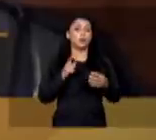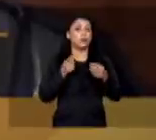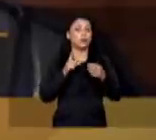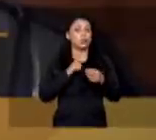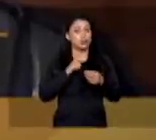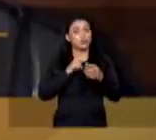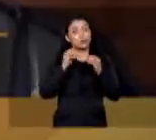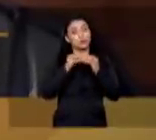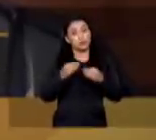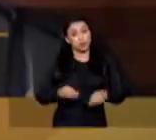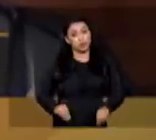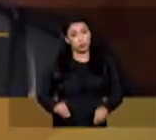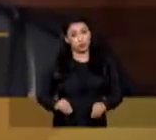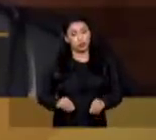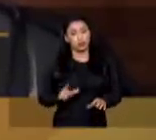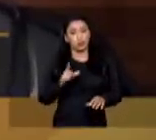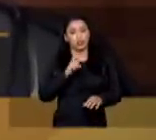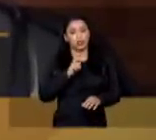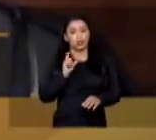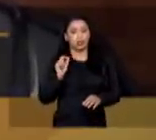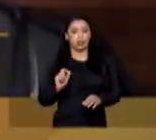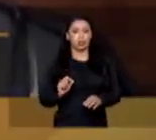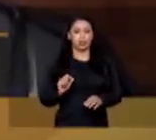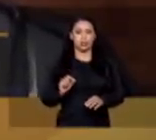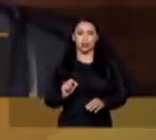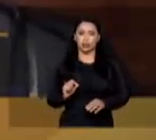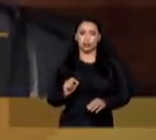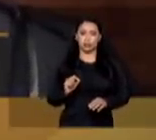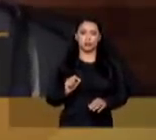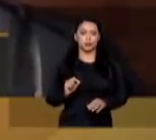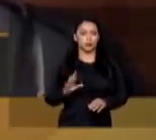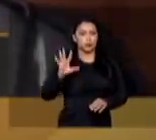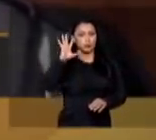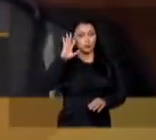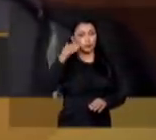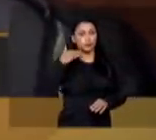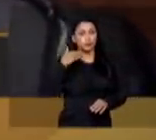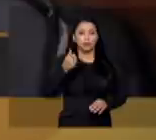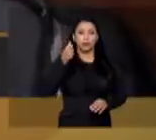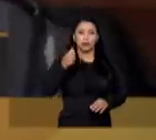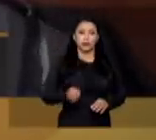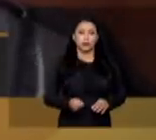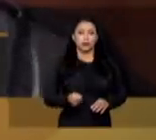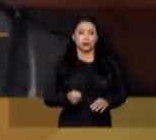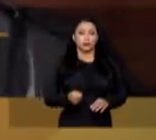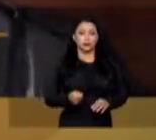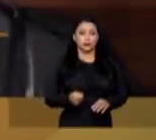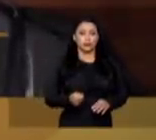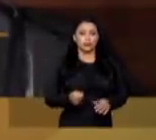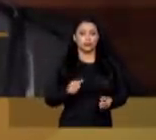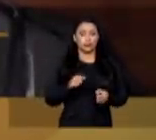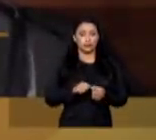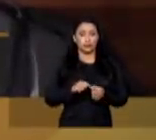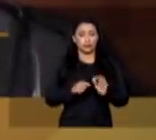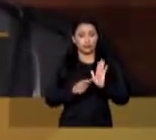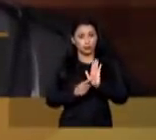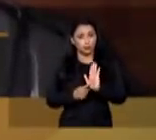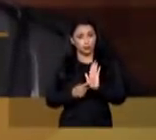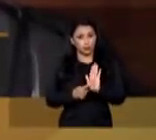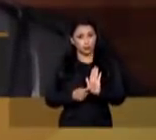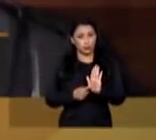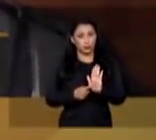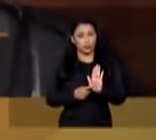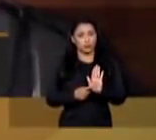prejuízo. Cumpre consignar que a decisão monocrática que proferi foi reproduzida